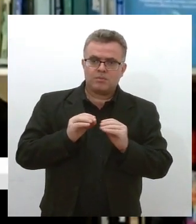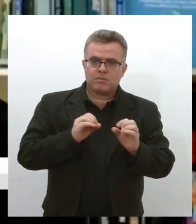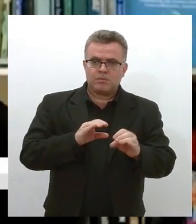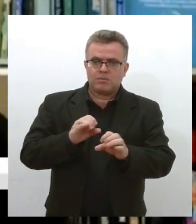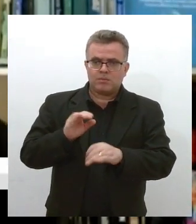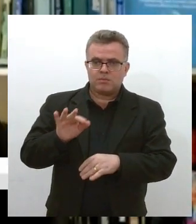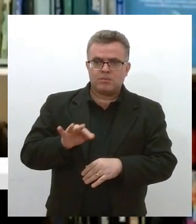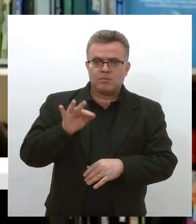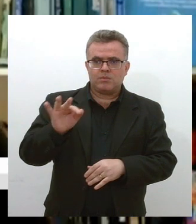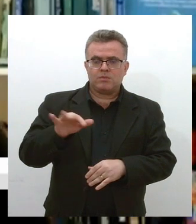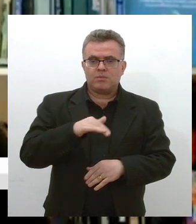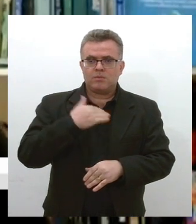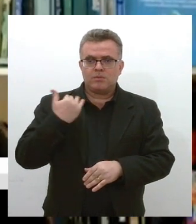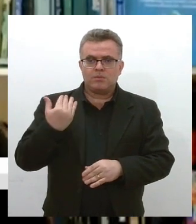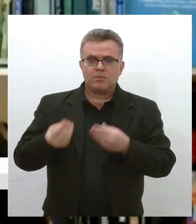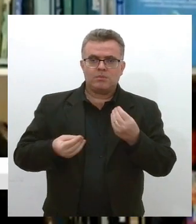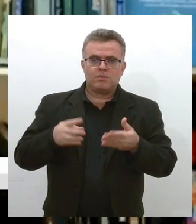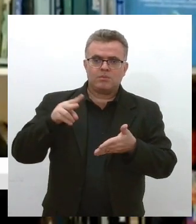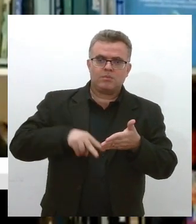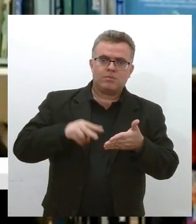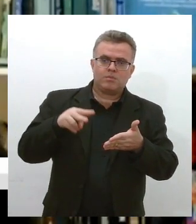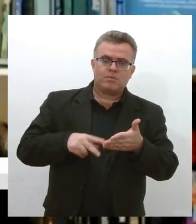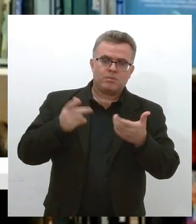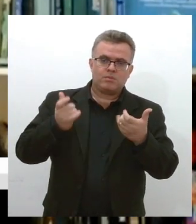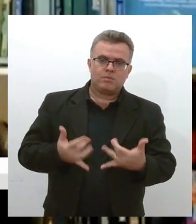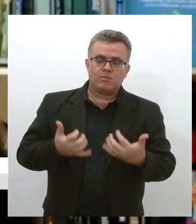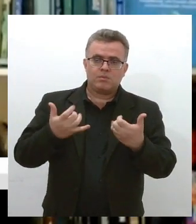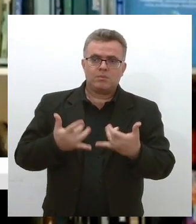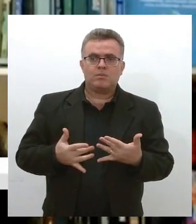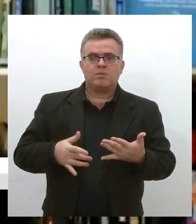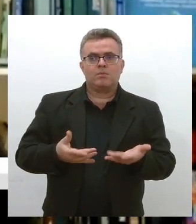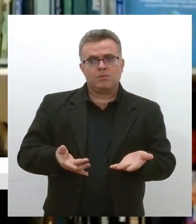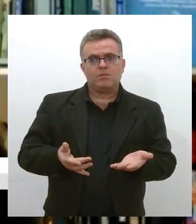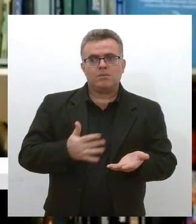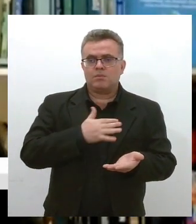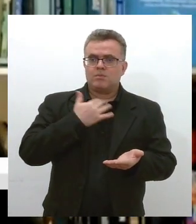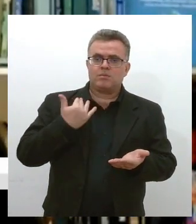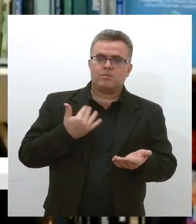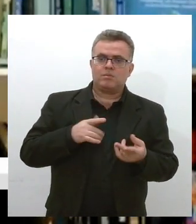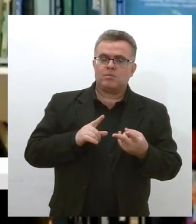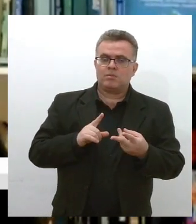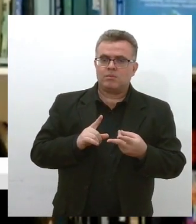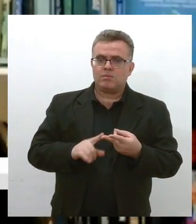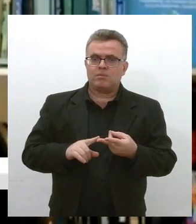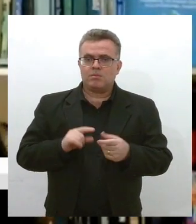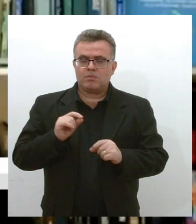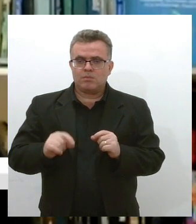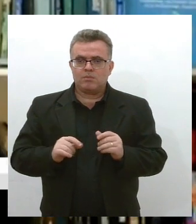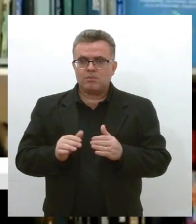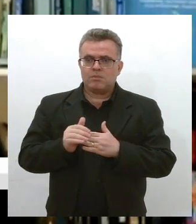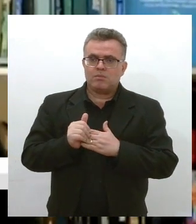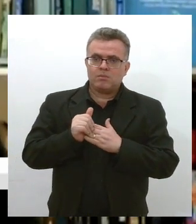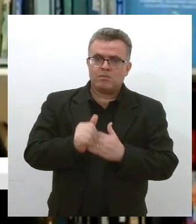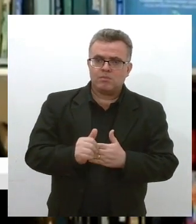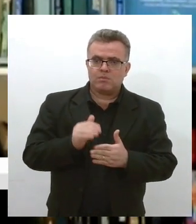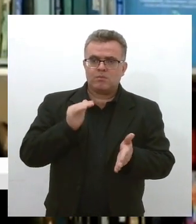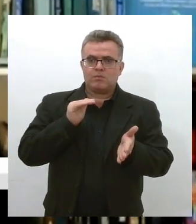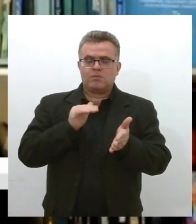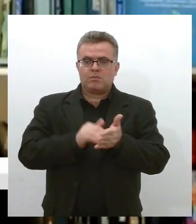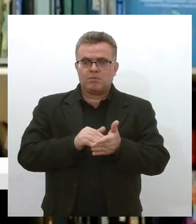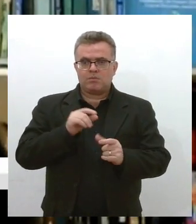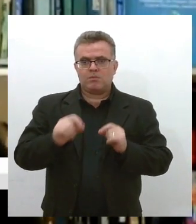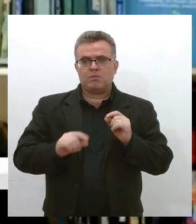que ler um livro que fala sobre isso, né? E tem também um guia no final do livro, que é um guia do